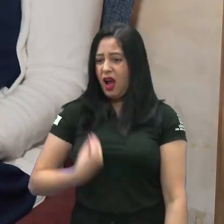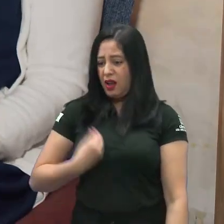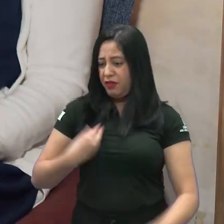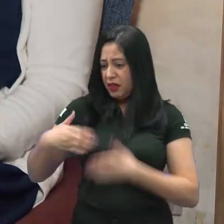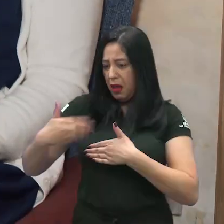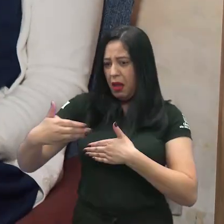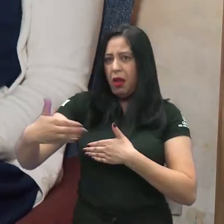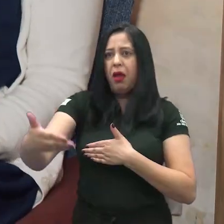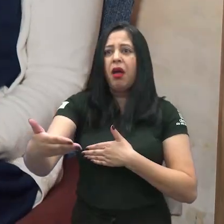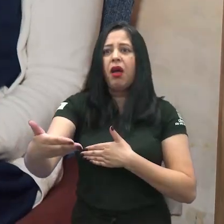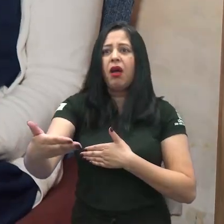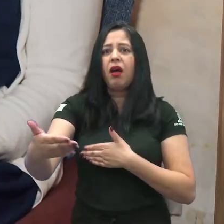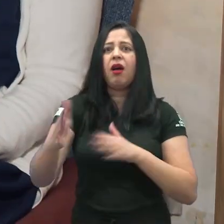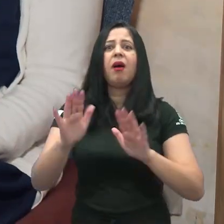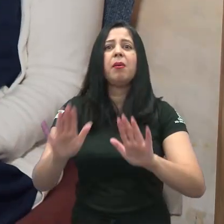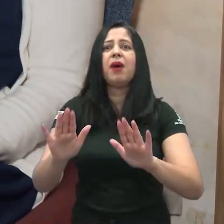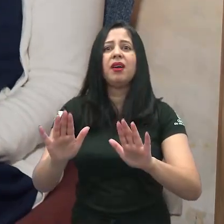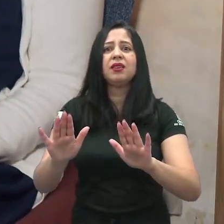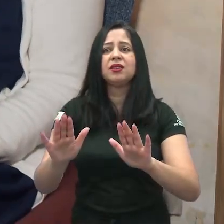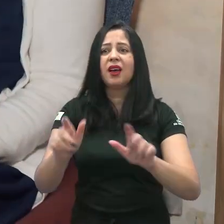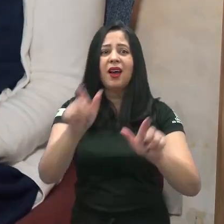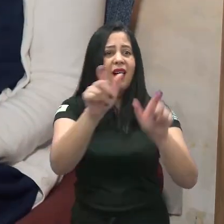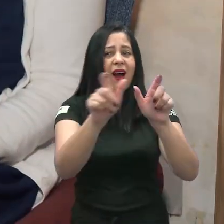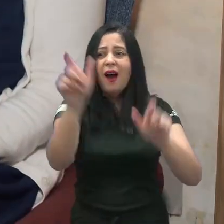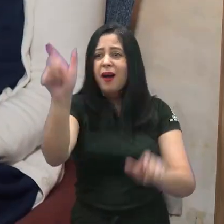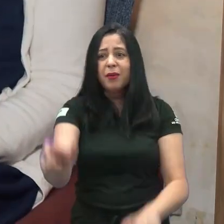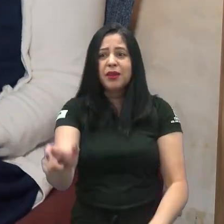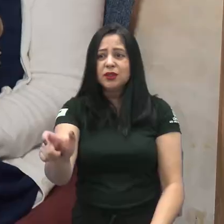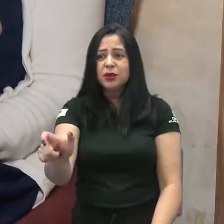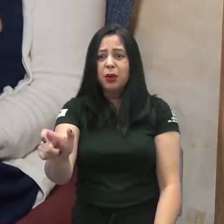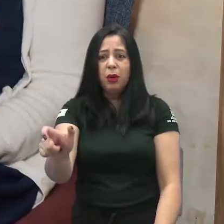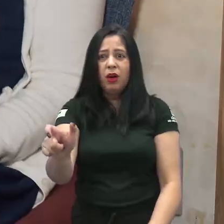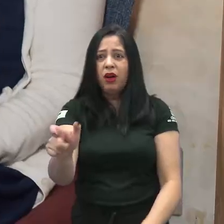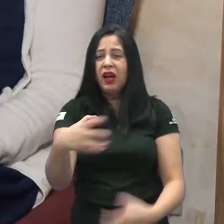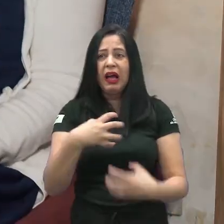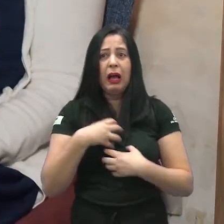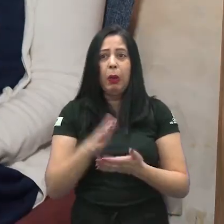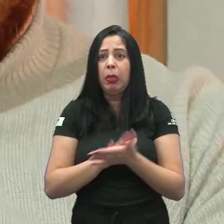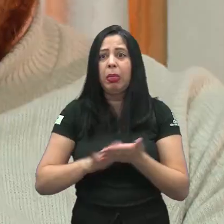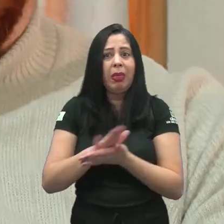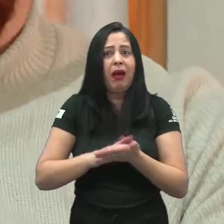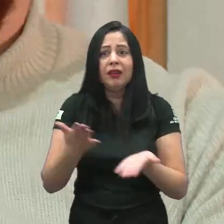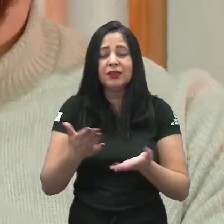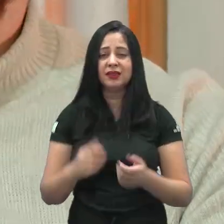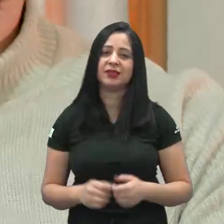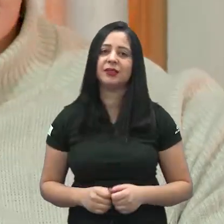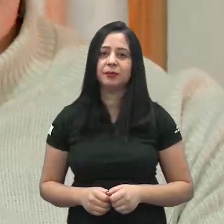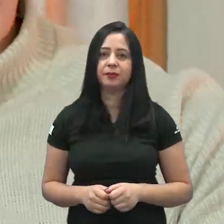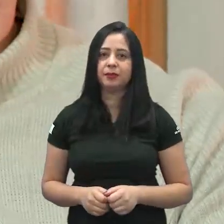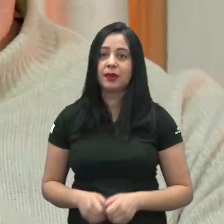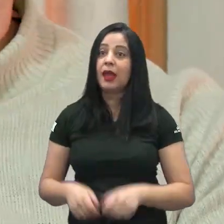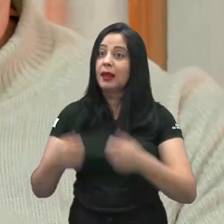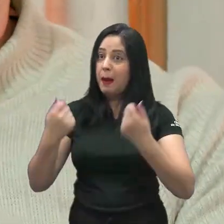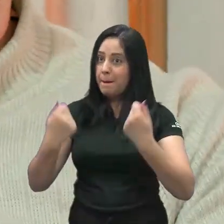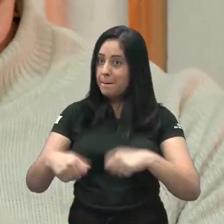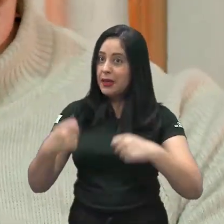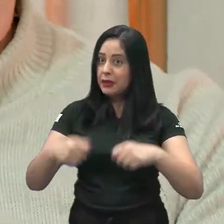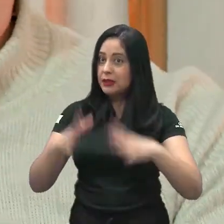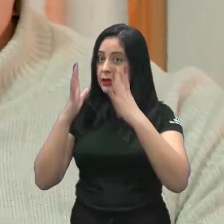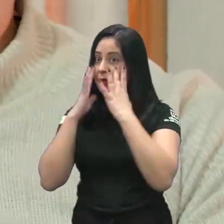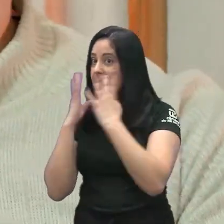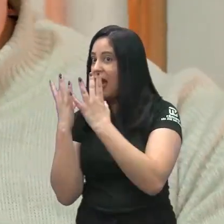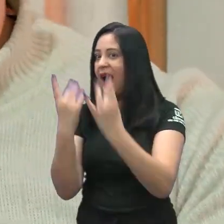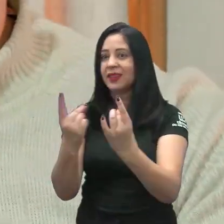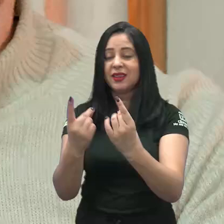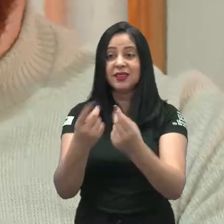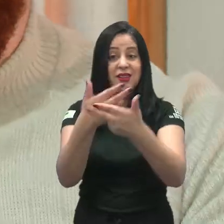passando. E essa pessoa não está vendo nada. É uma morte. A gente precisa debruçar o olhar nas